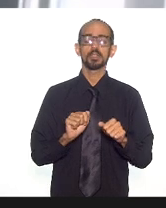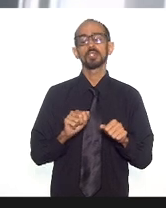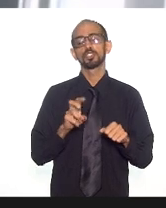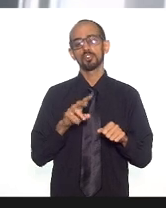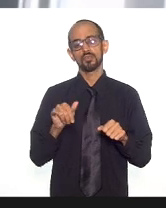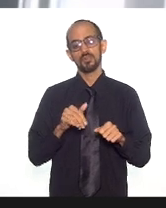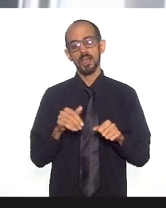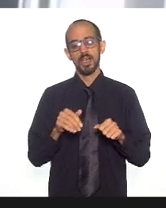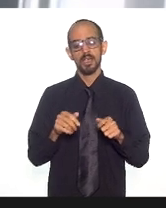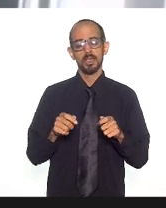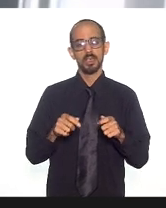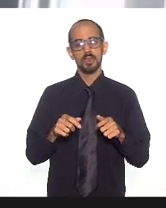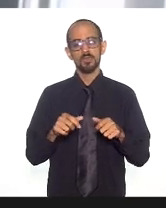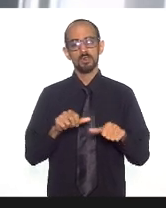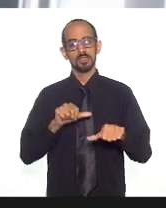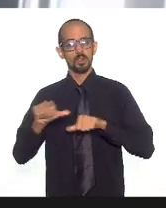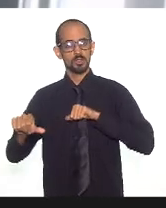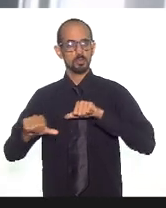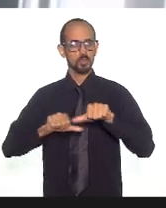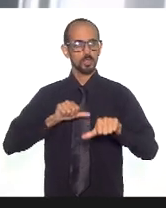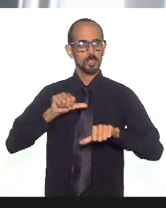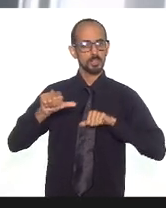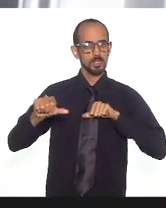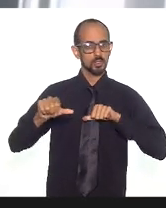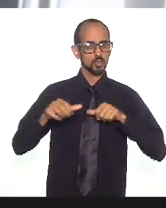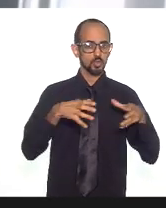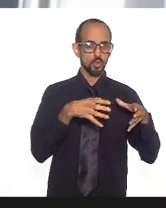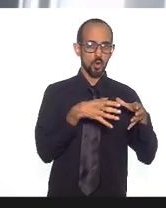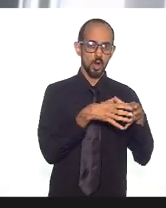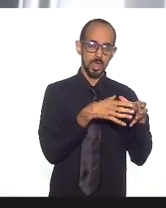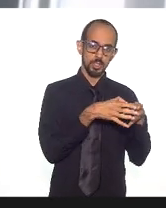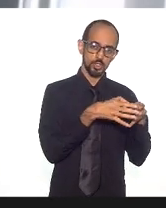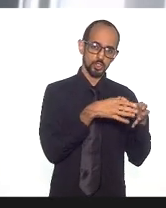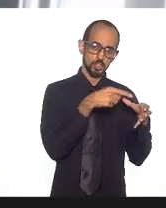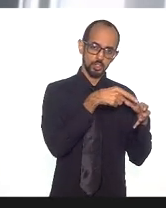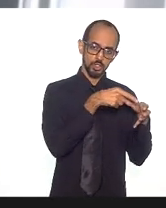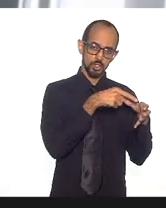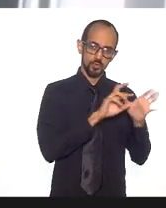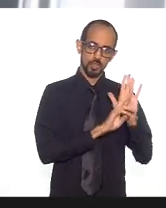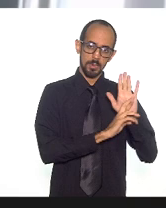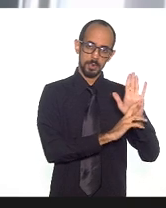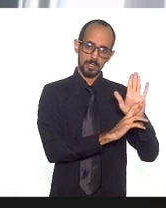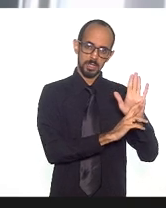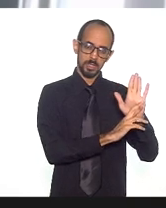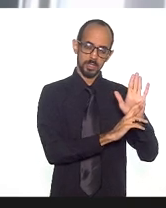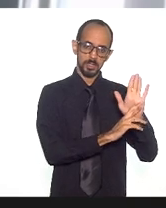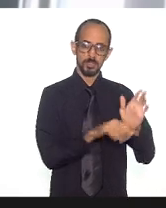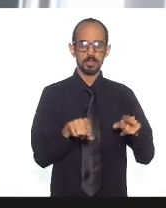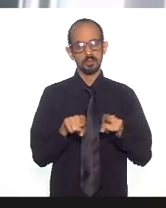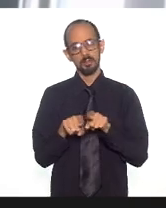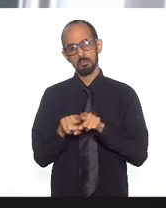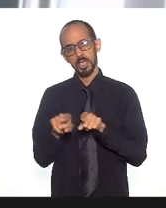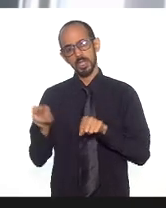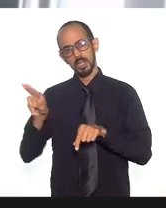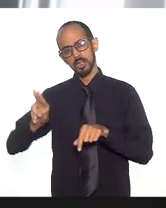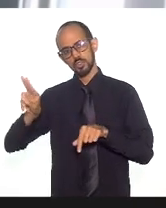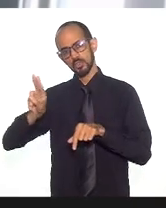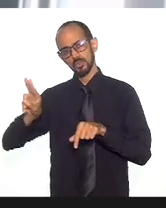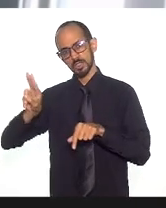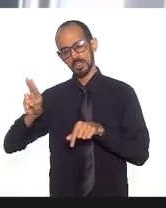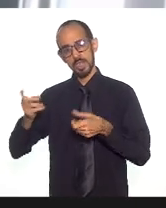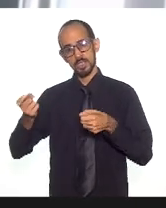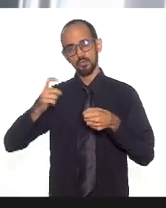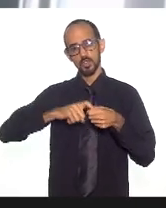vamos alternar as intervenções dos coletivos aqui representados, ligados à Fundação CCERG, e das universidades vinculadas à Fundação